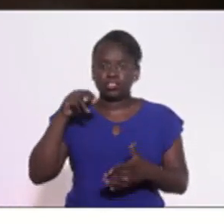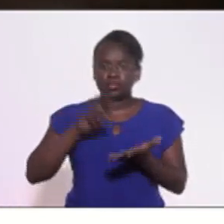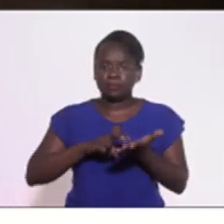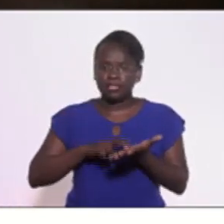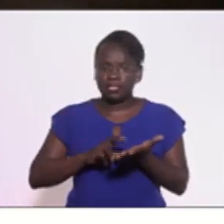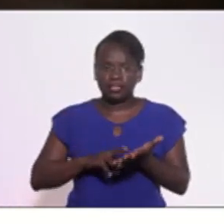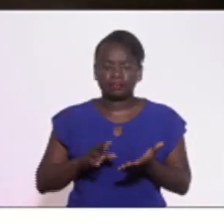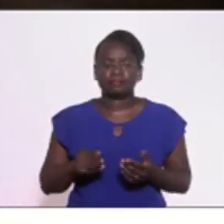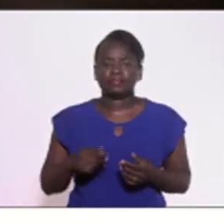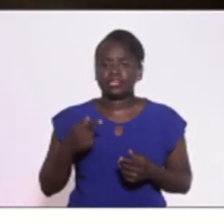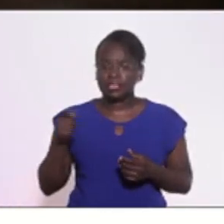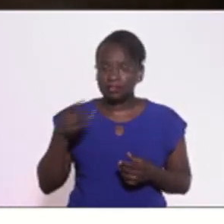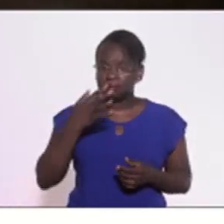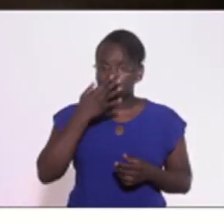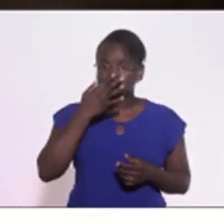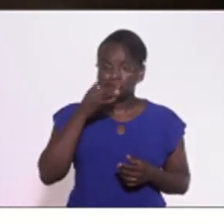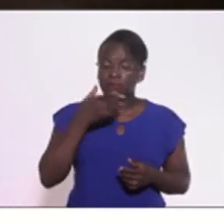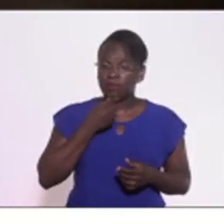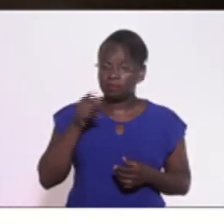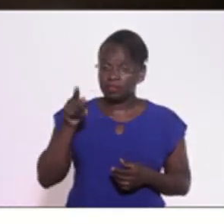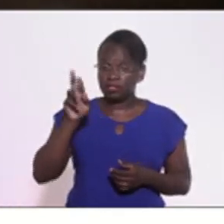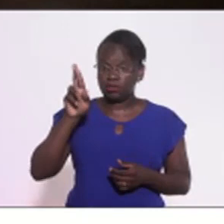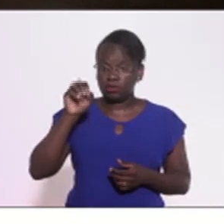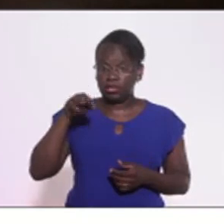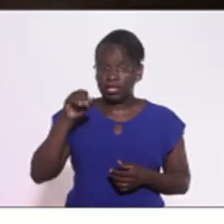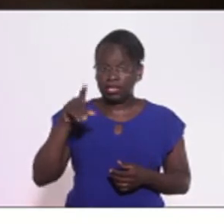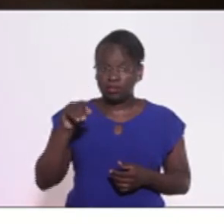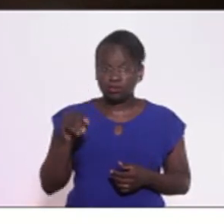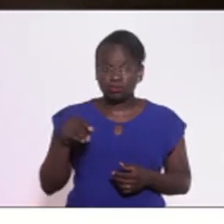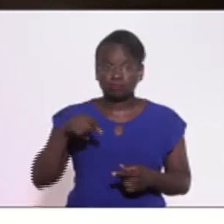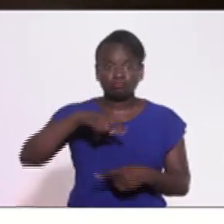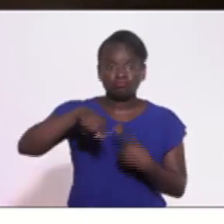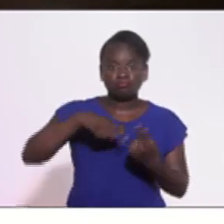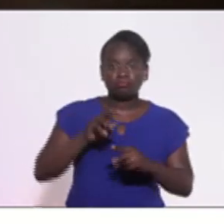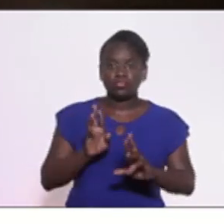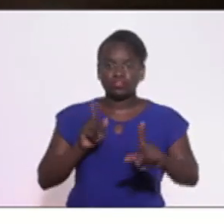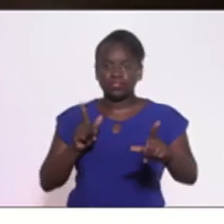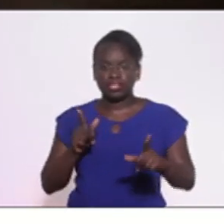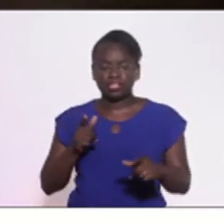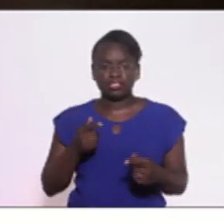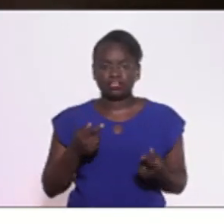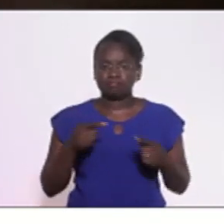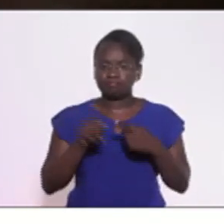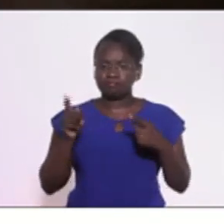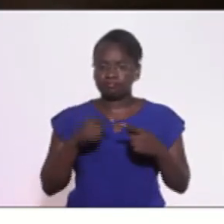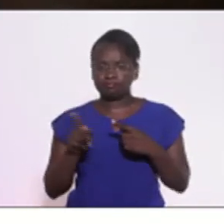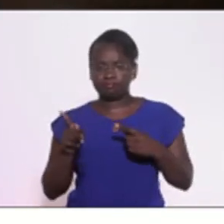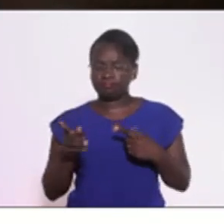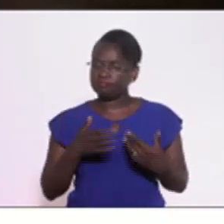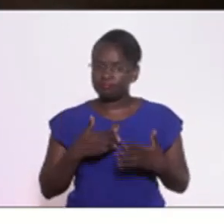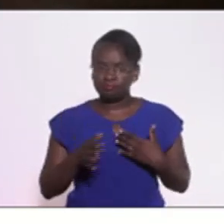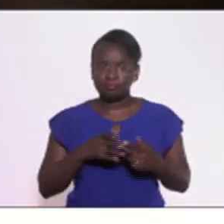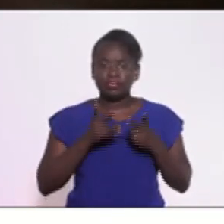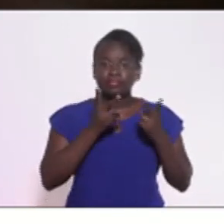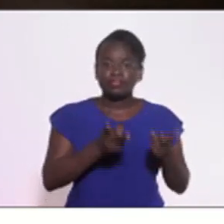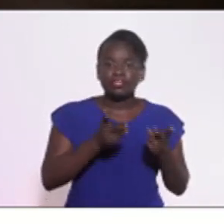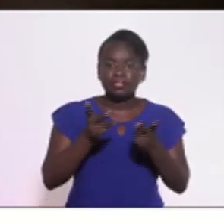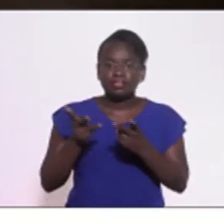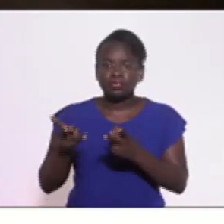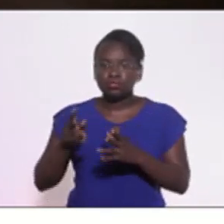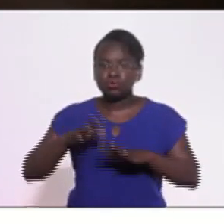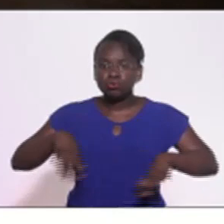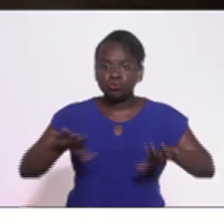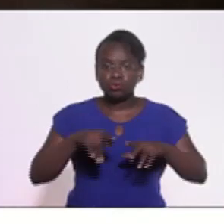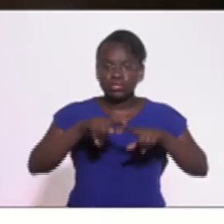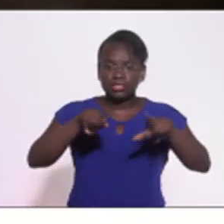era incrível a capacidade de Ronaldo de conviver com os contrários, com os divergentes. Visitava todos